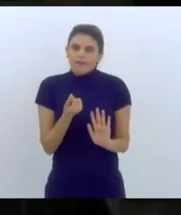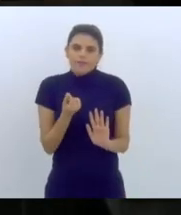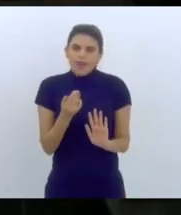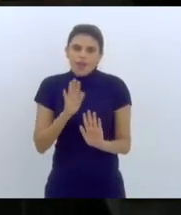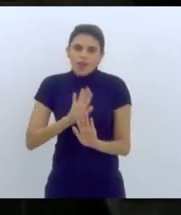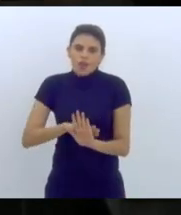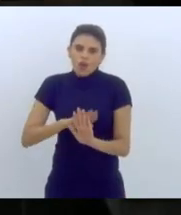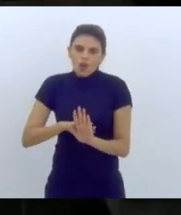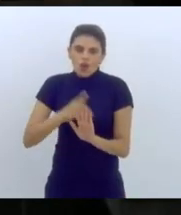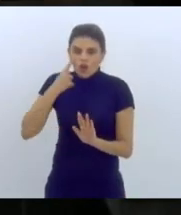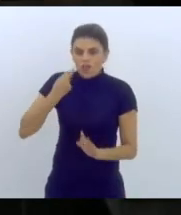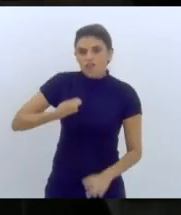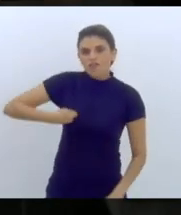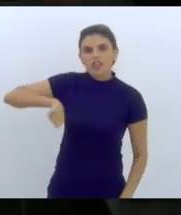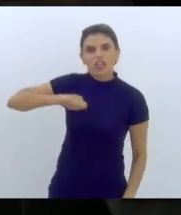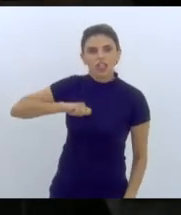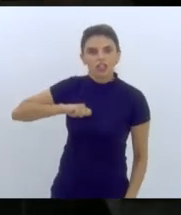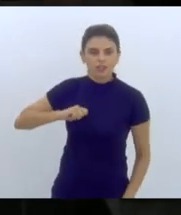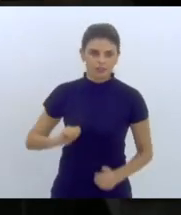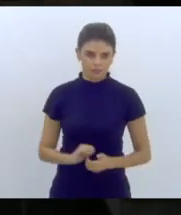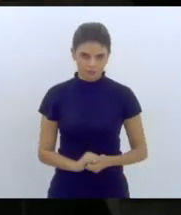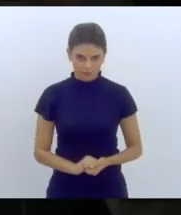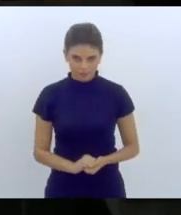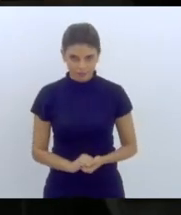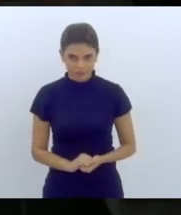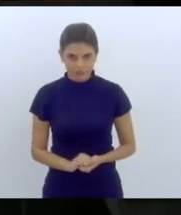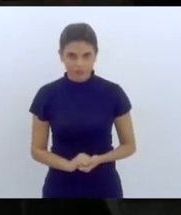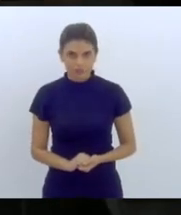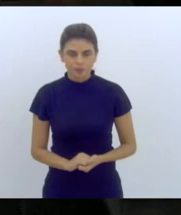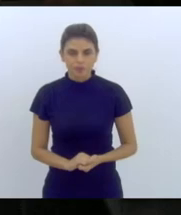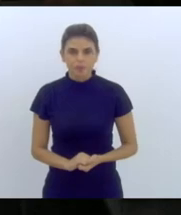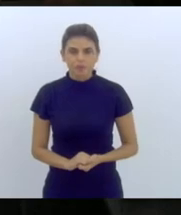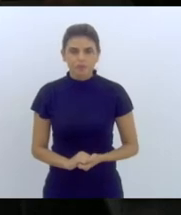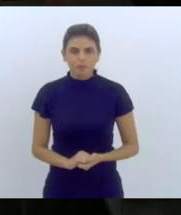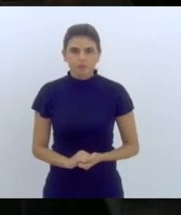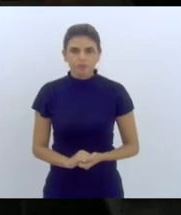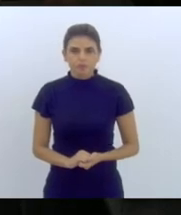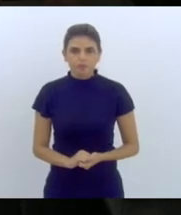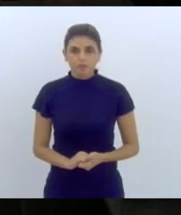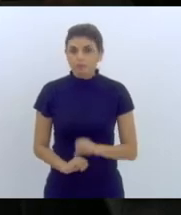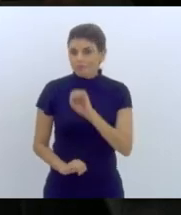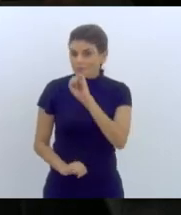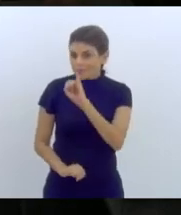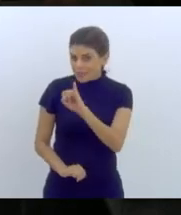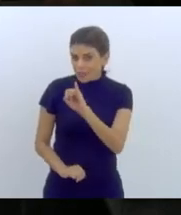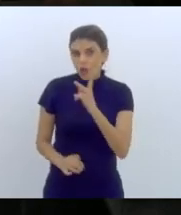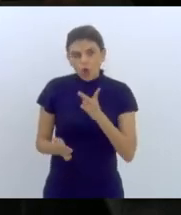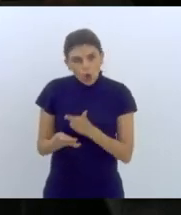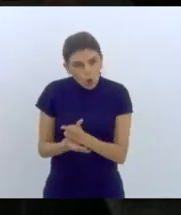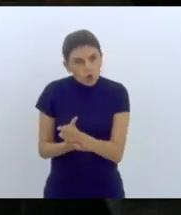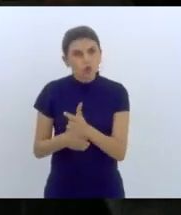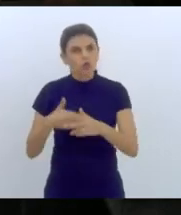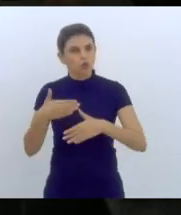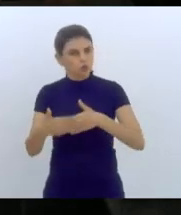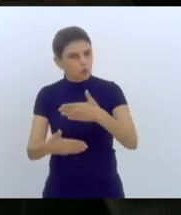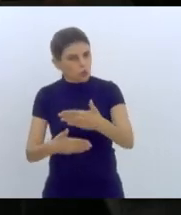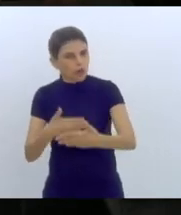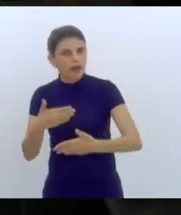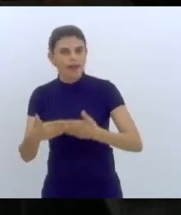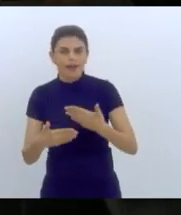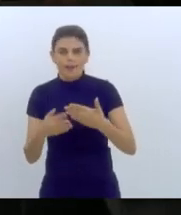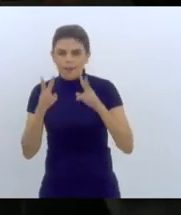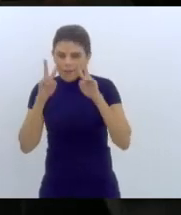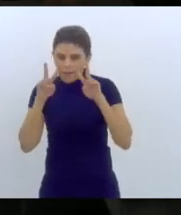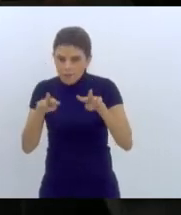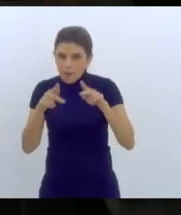de fiscalização. E se a gente continuar a